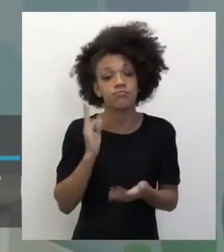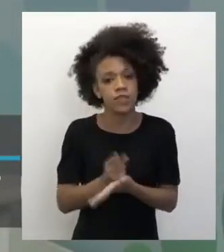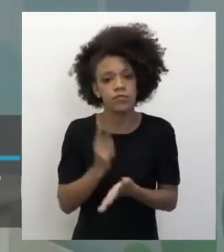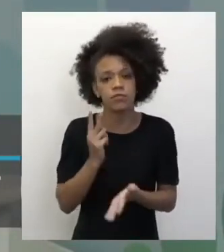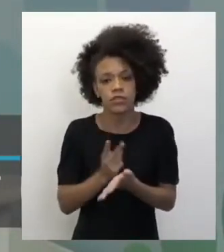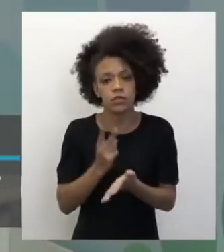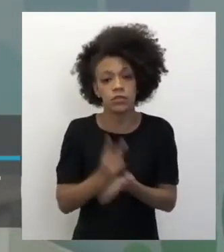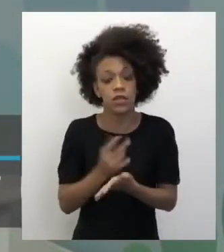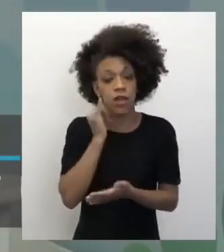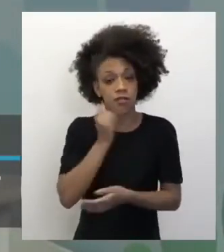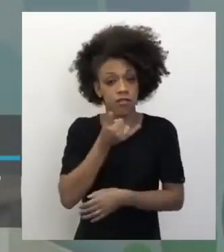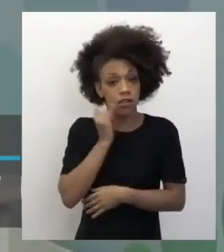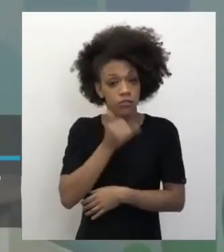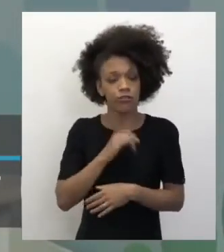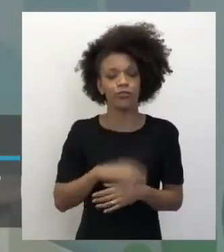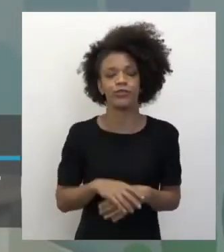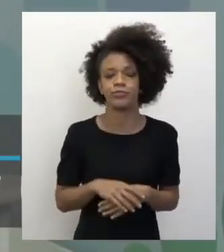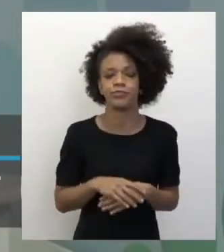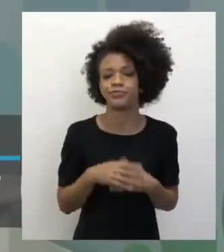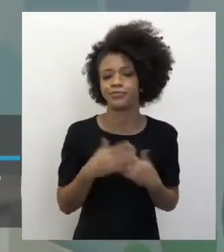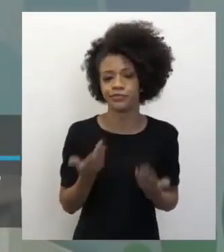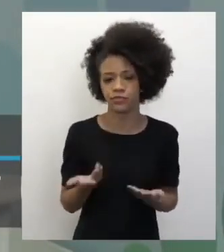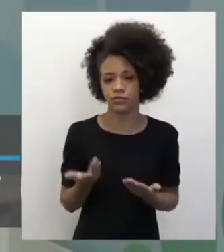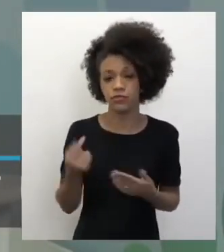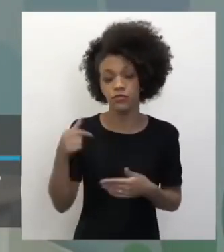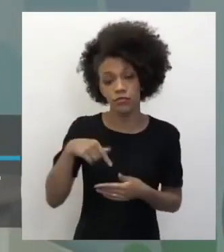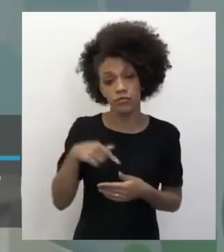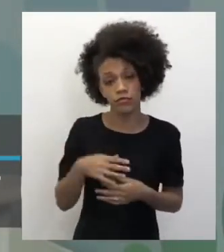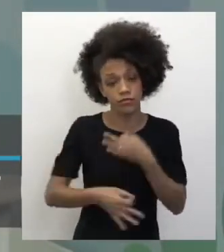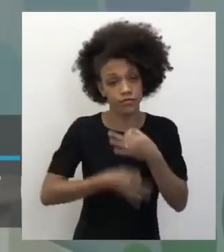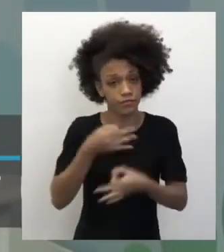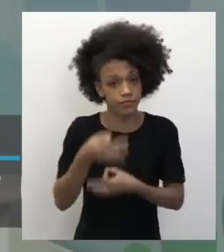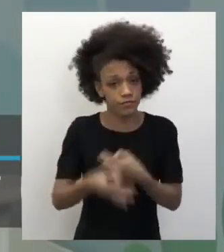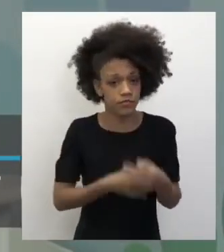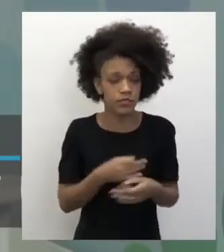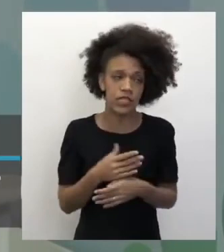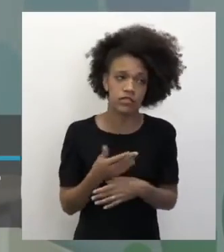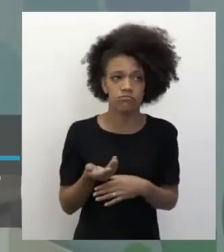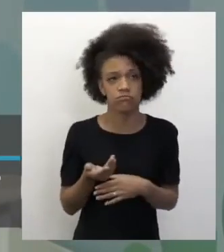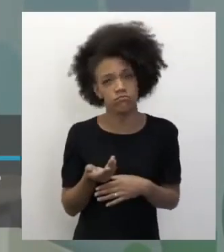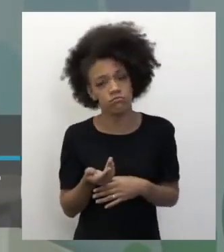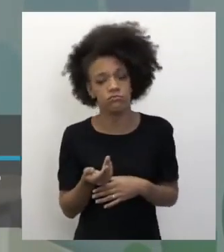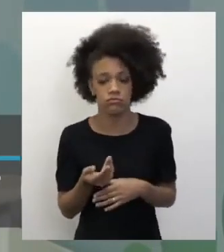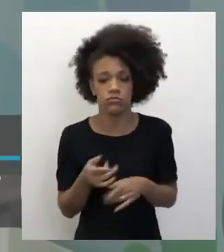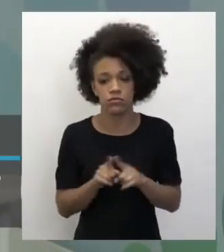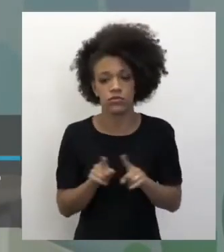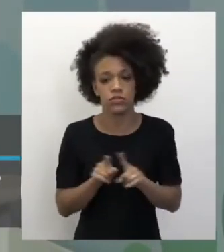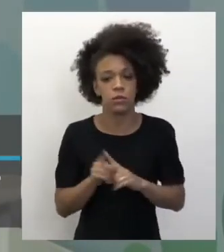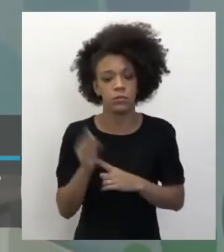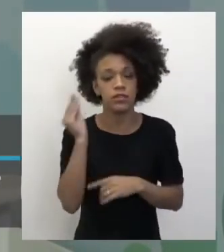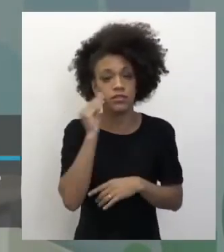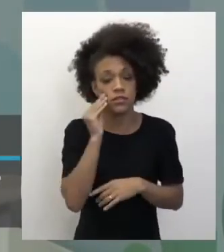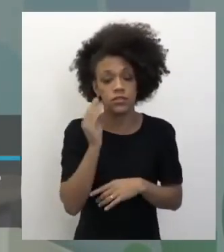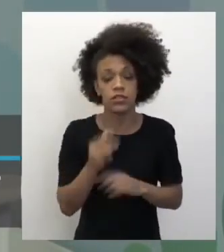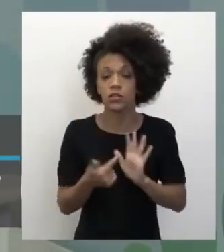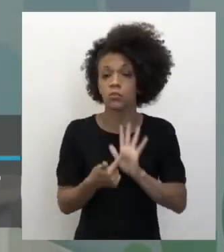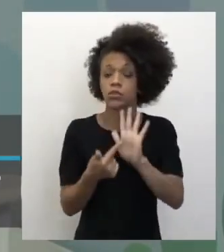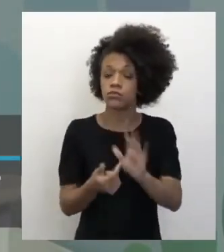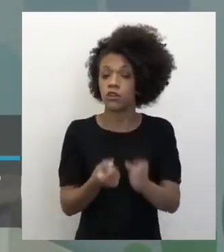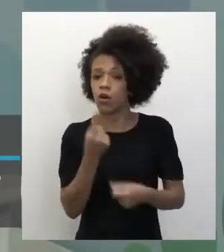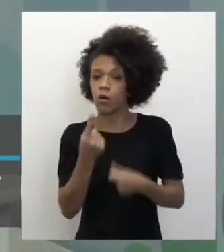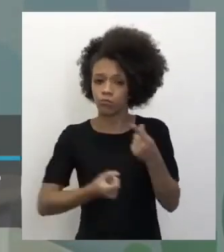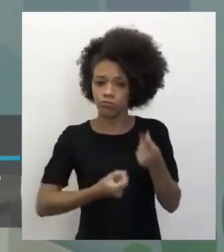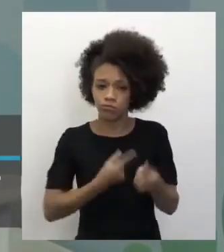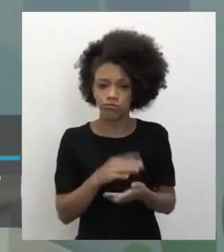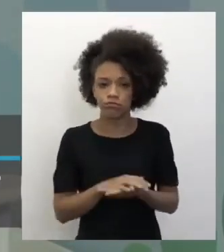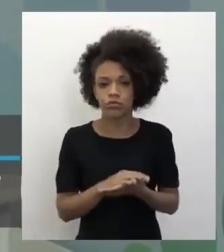sobre a narrativa. E a gente aqui, na argumentação, de certa forma, tenta também pontuar algumas coisas